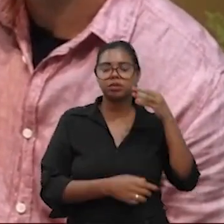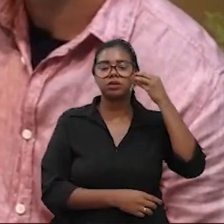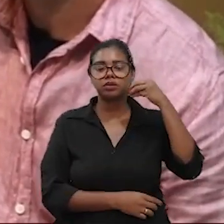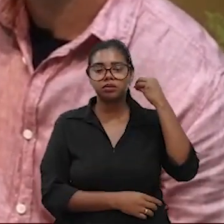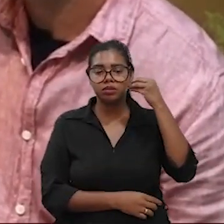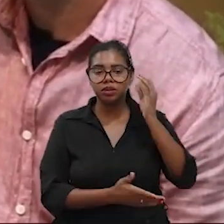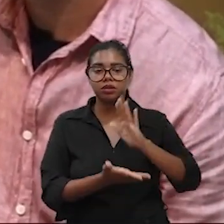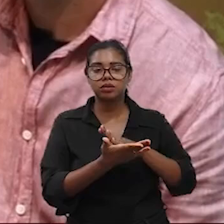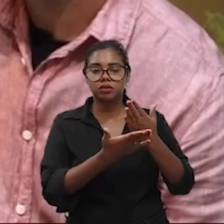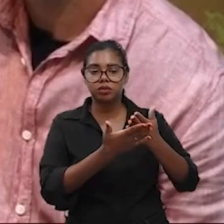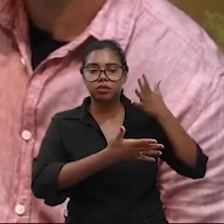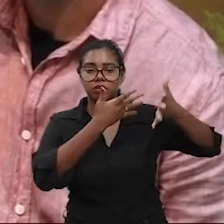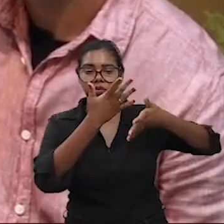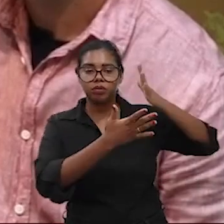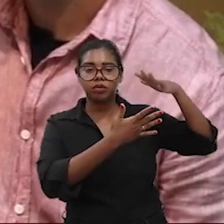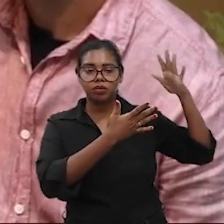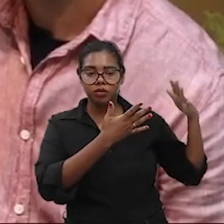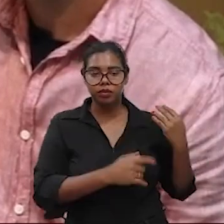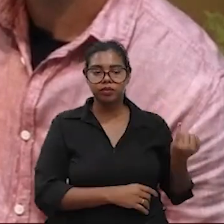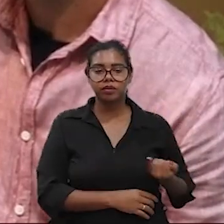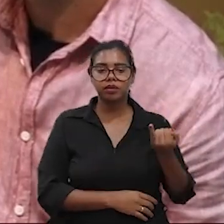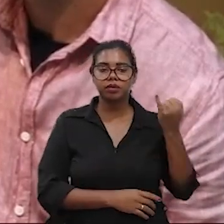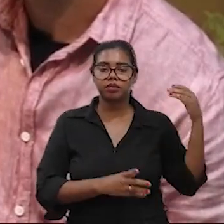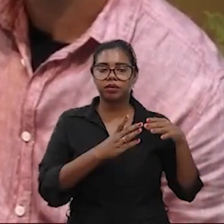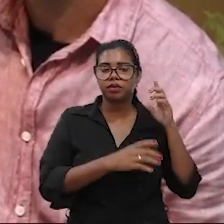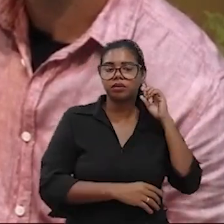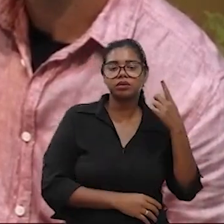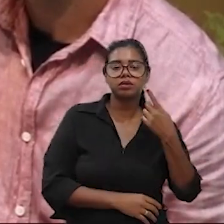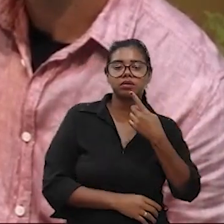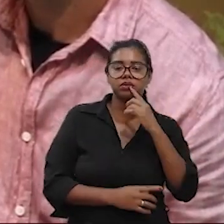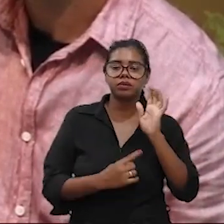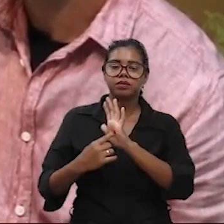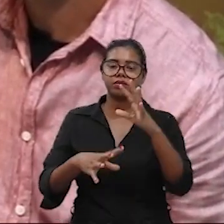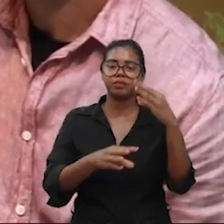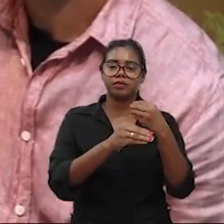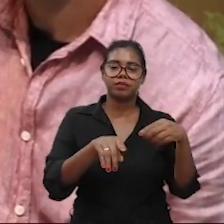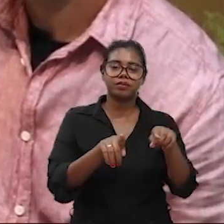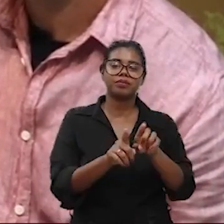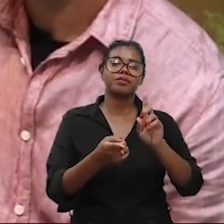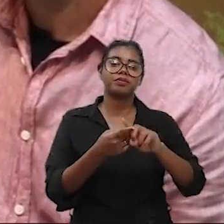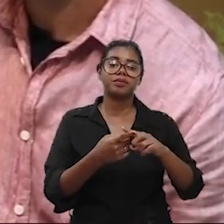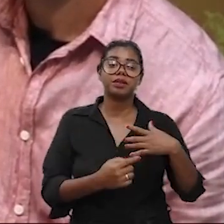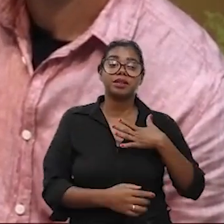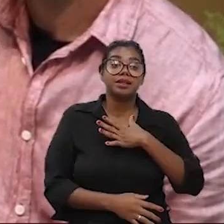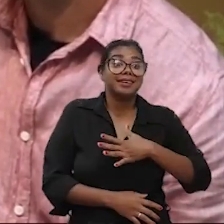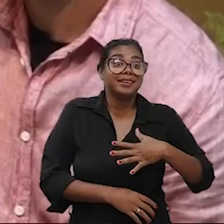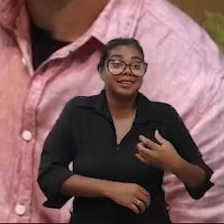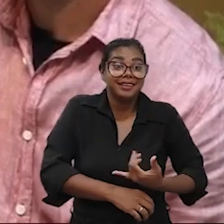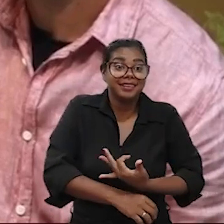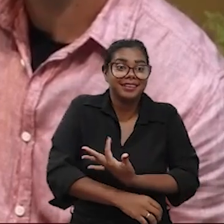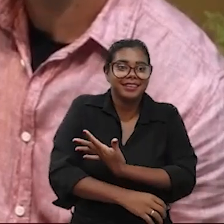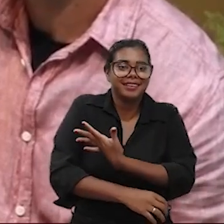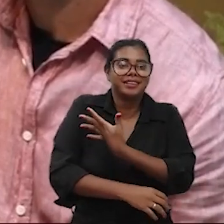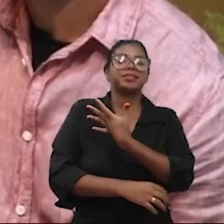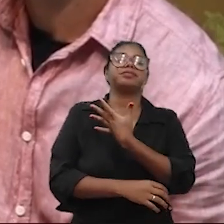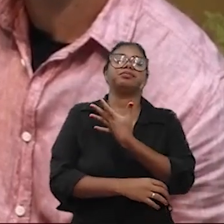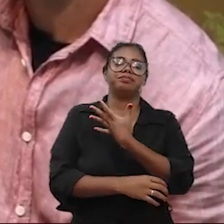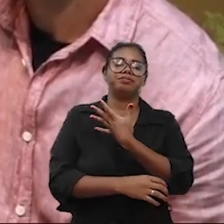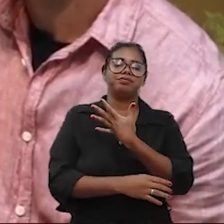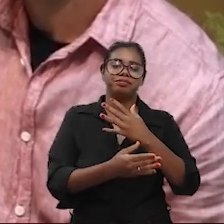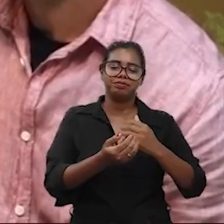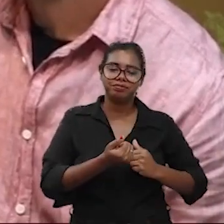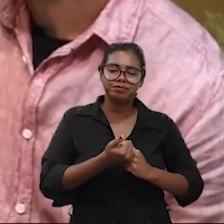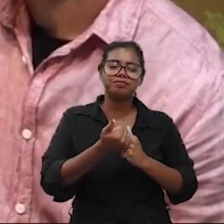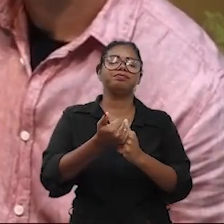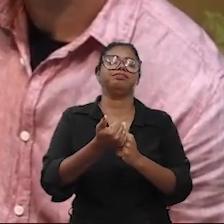legal. E eles ficam, na verdade, tão encantados e dão total apoio, né, à causa, que eu